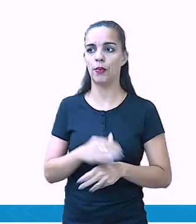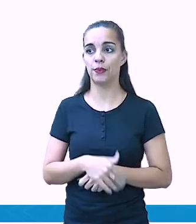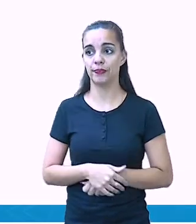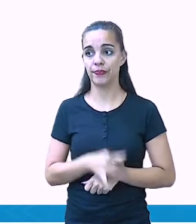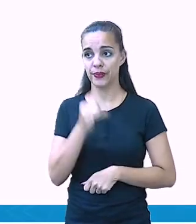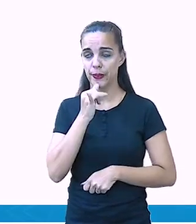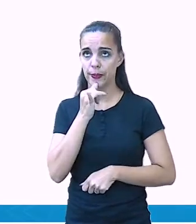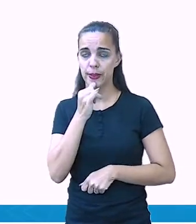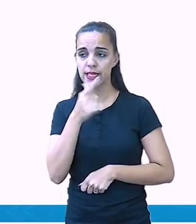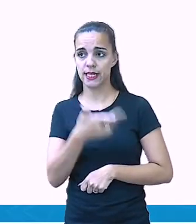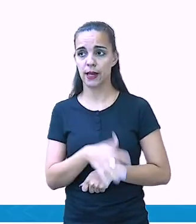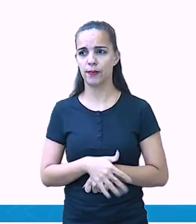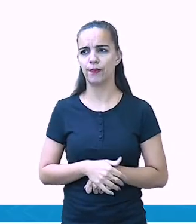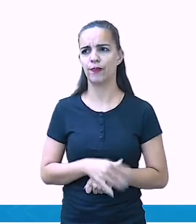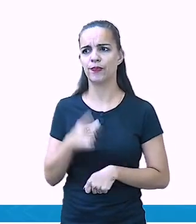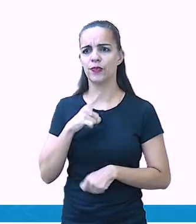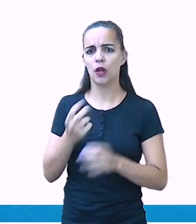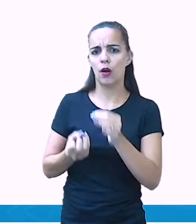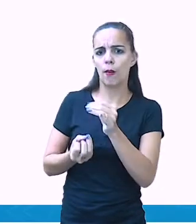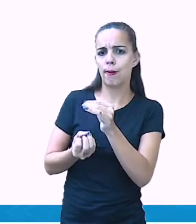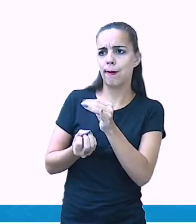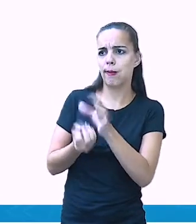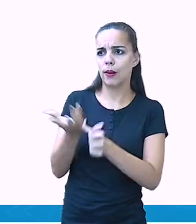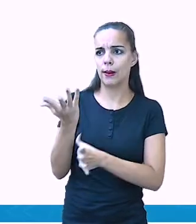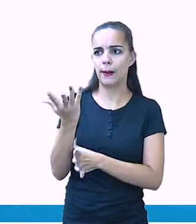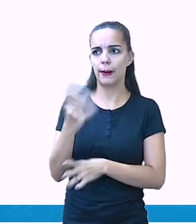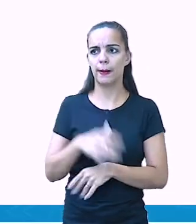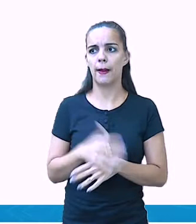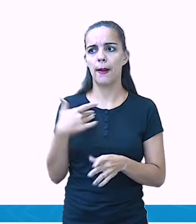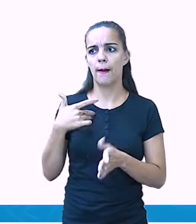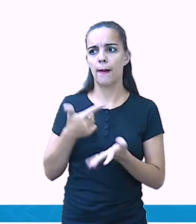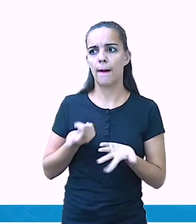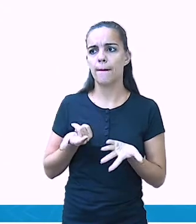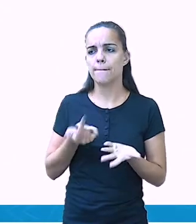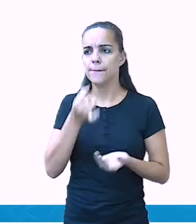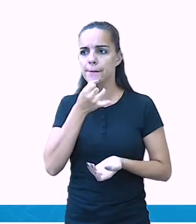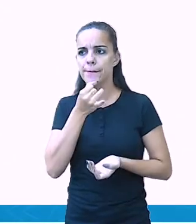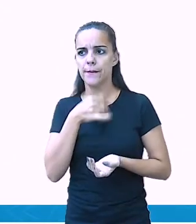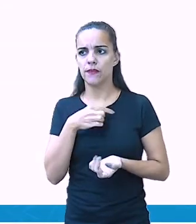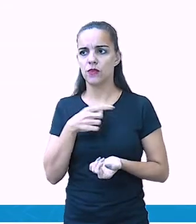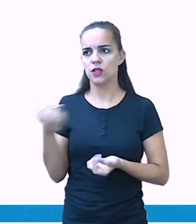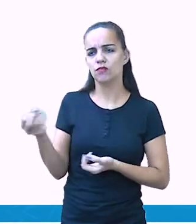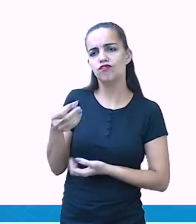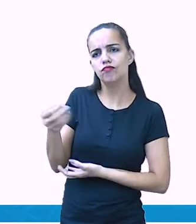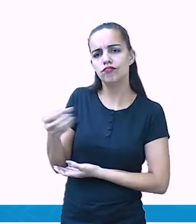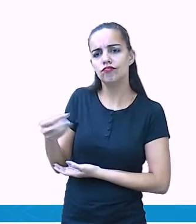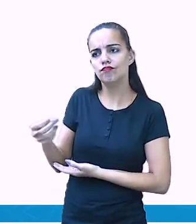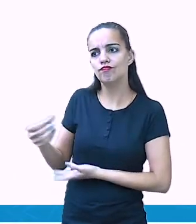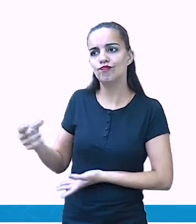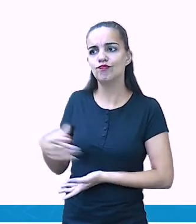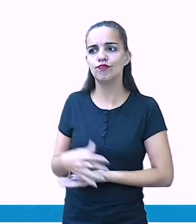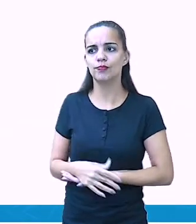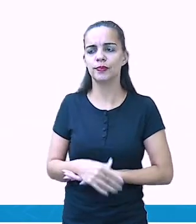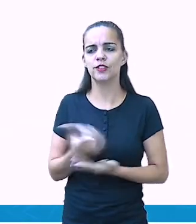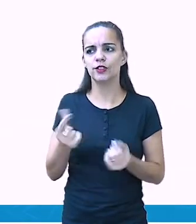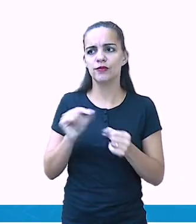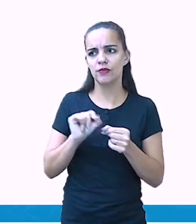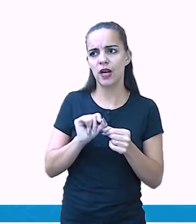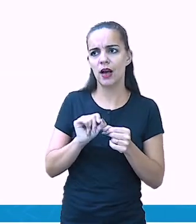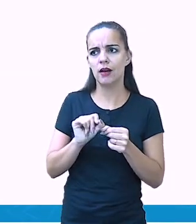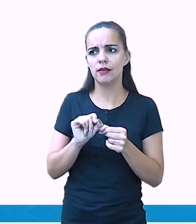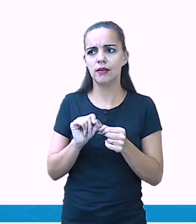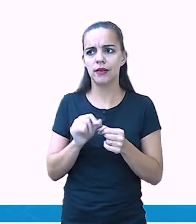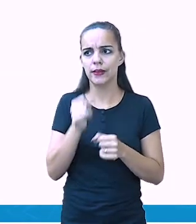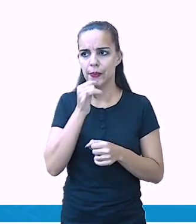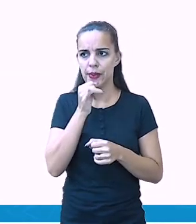Então, dessa forma, surgiram, então, começaram a surgir novas formas de levar